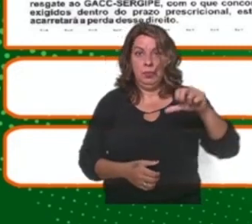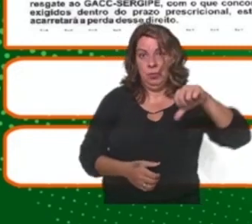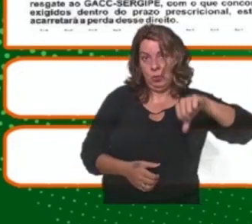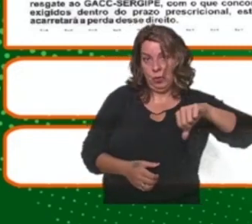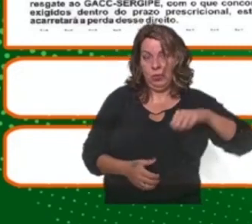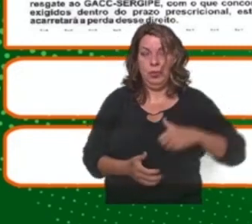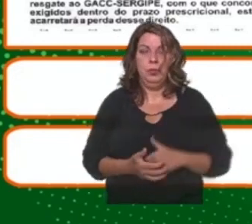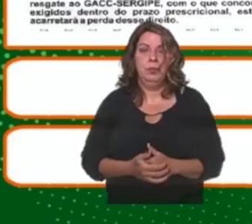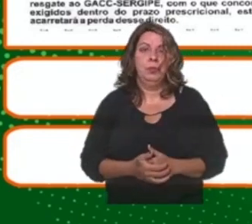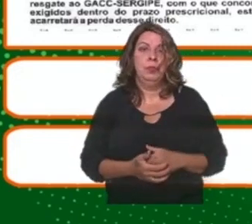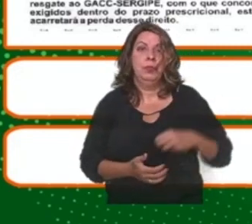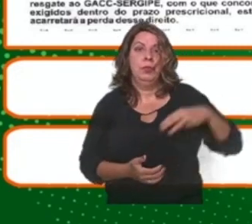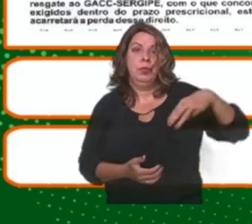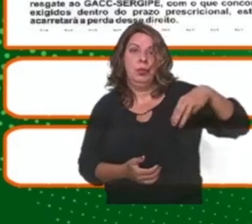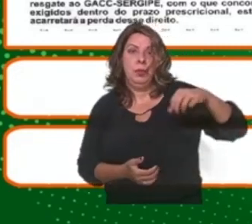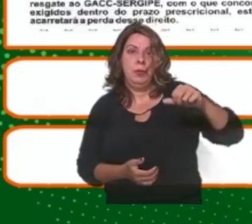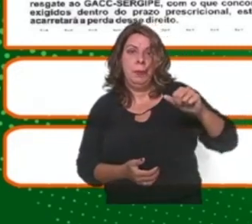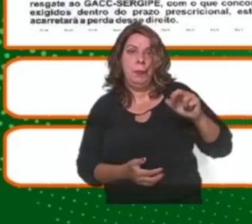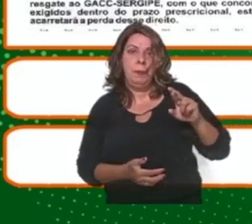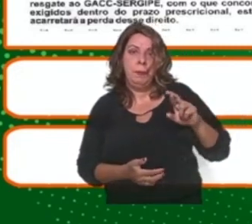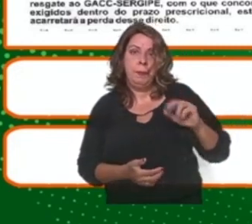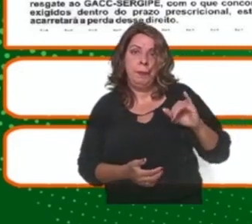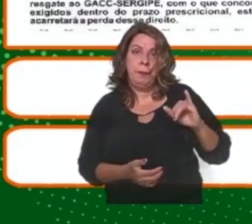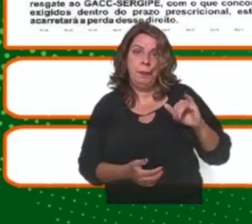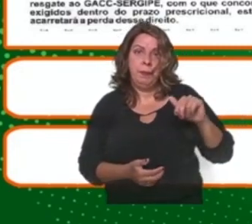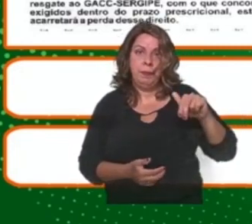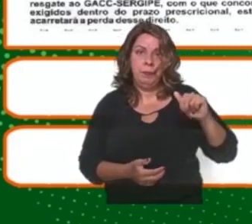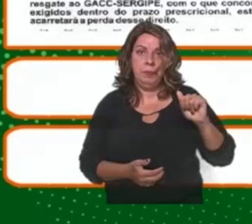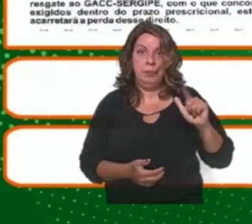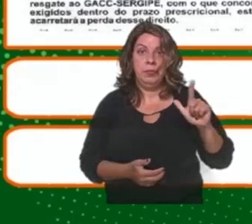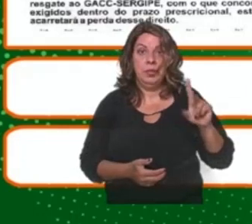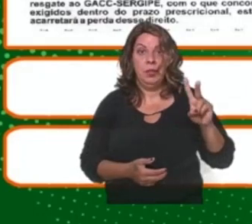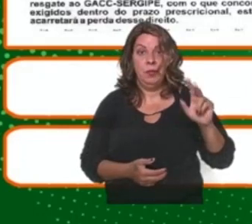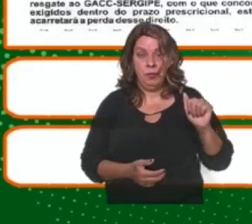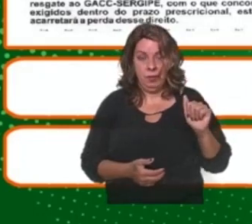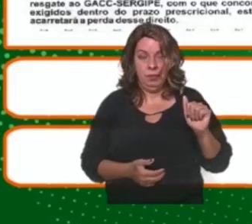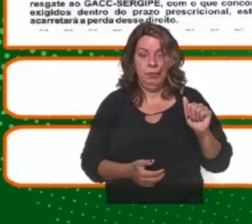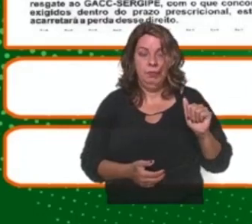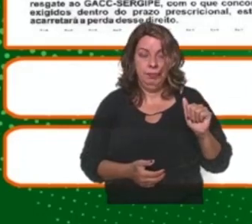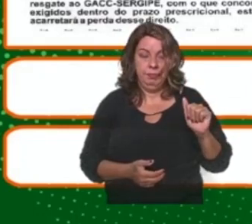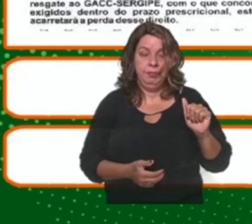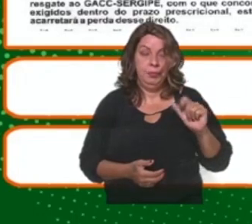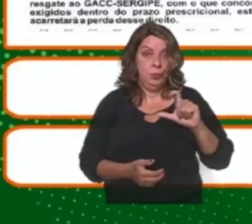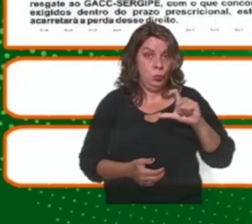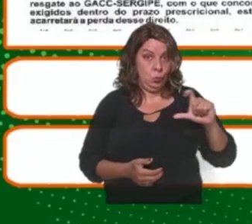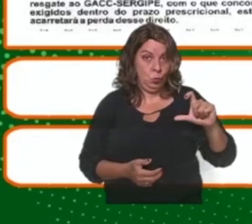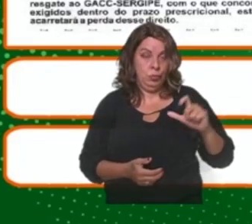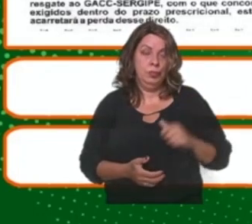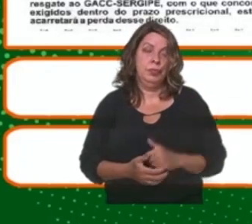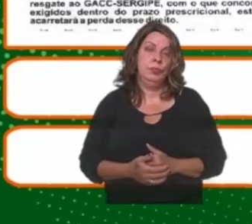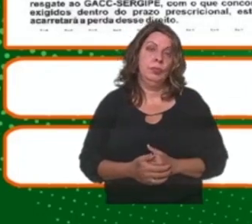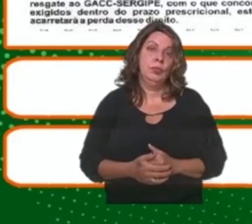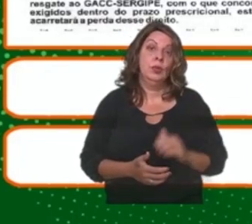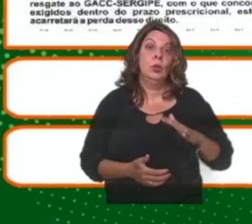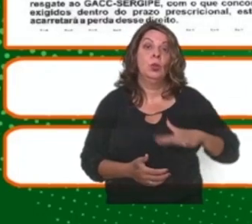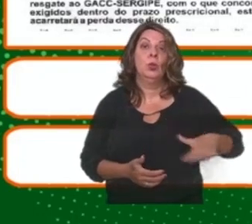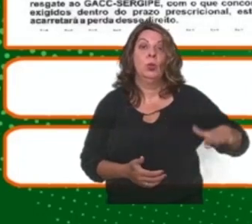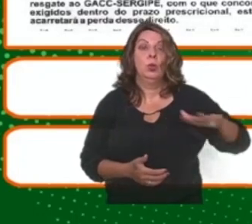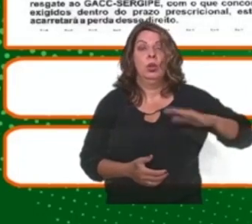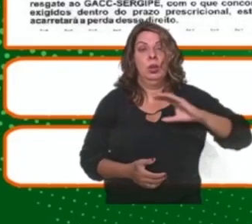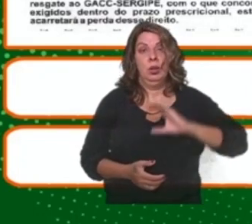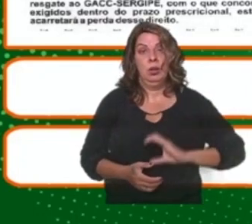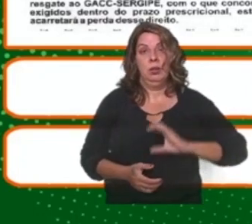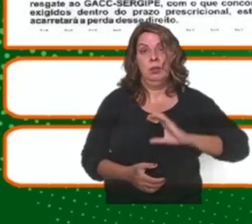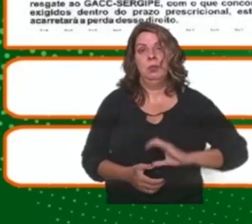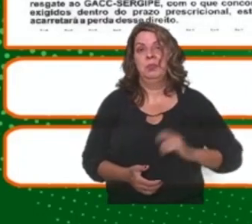139759. Marinalva, né? Não deu para entender a outra parte ali. Marinalva, deu para entender bem. Regional Capela, ela